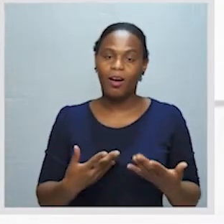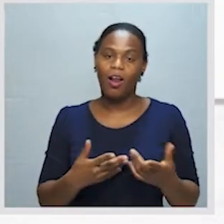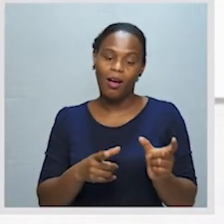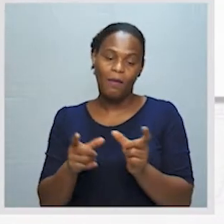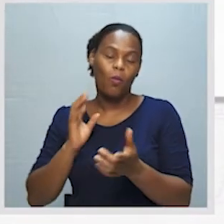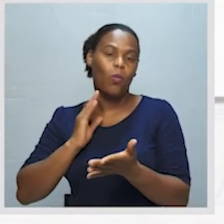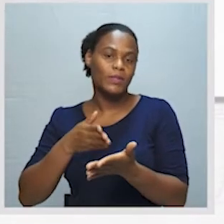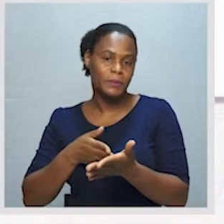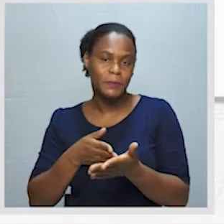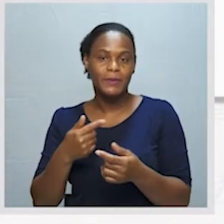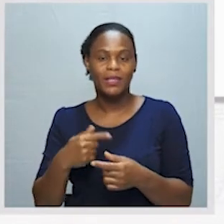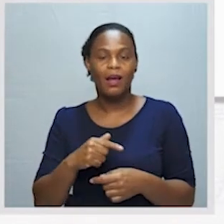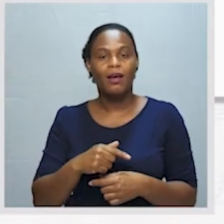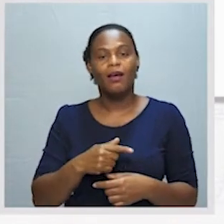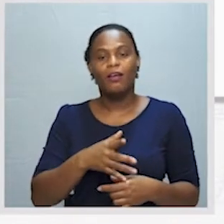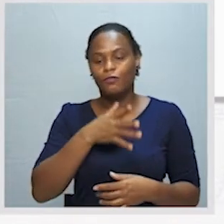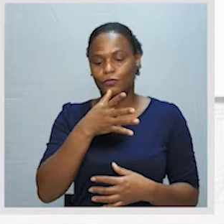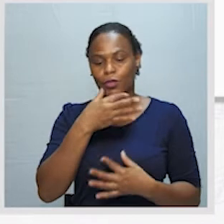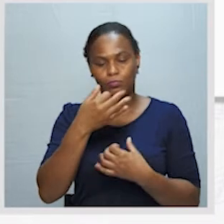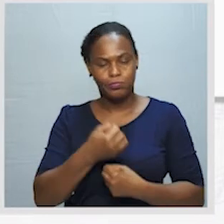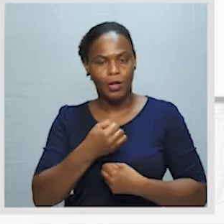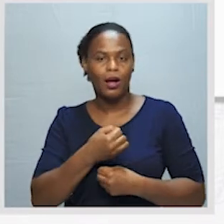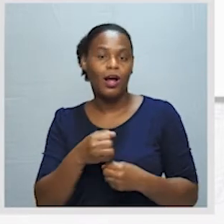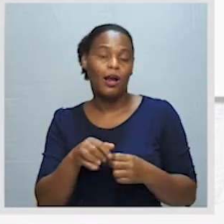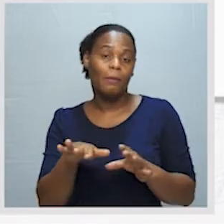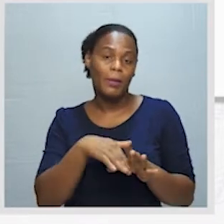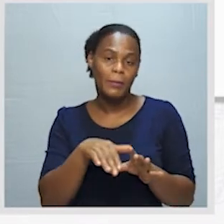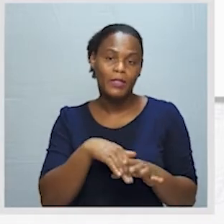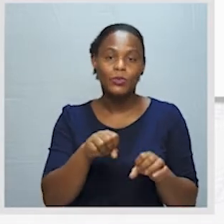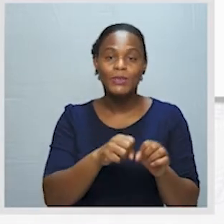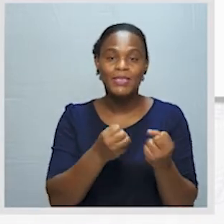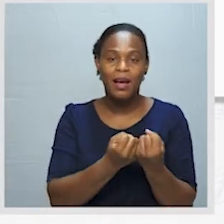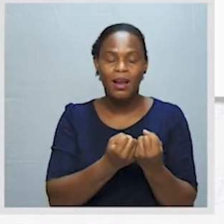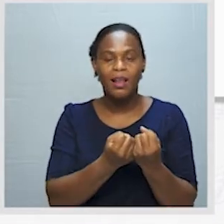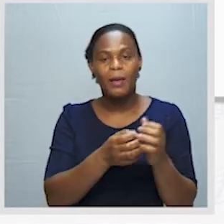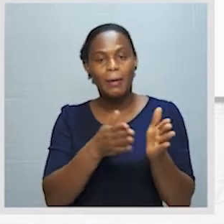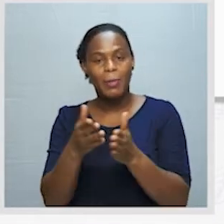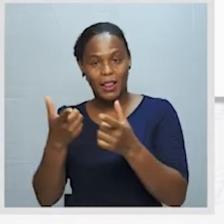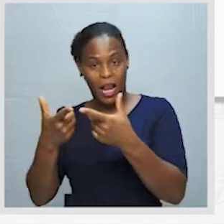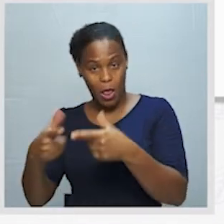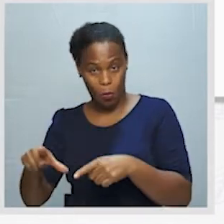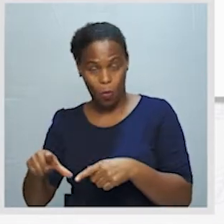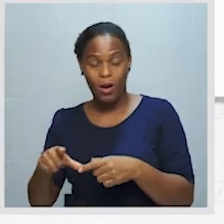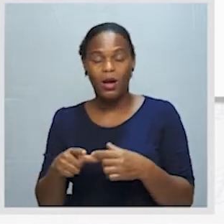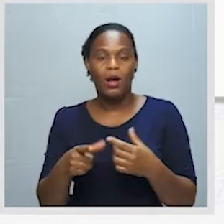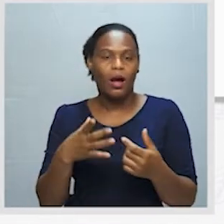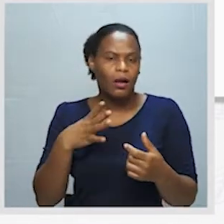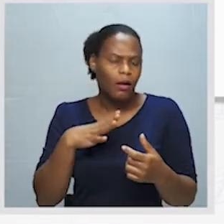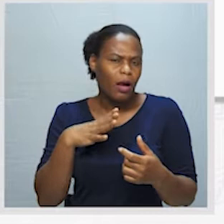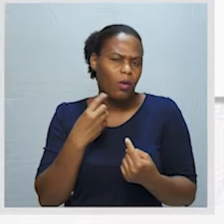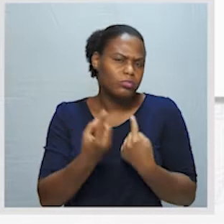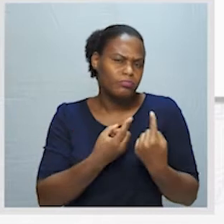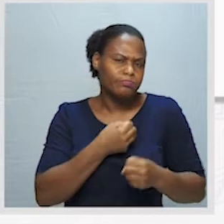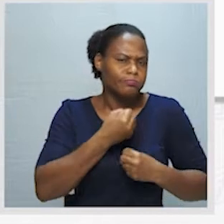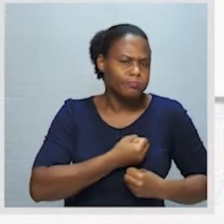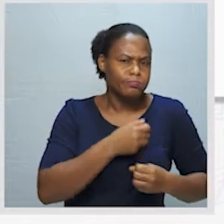A última vertente, que é a vertente de afirmação ou intervenção social, é o lado da língua, que procura tomar